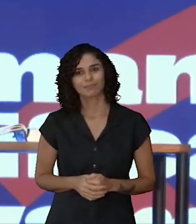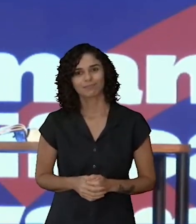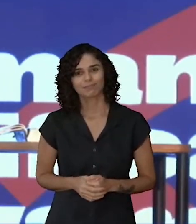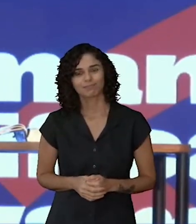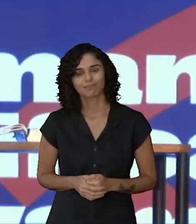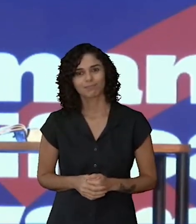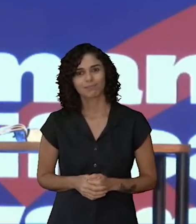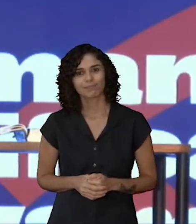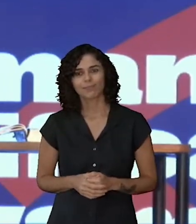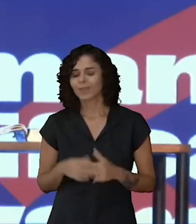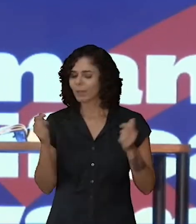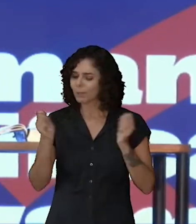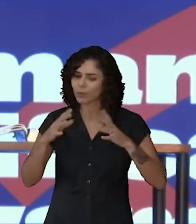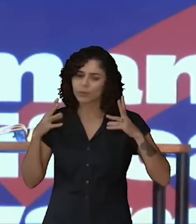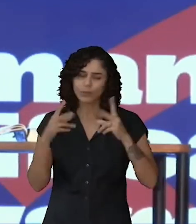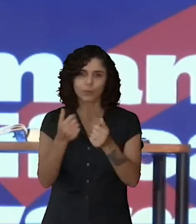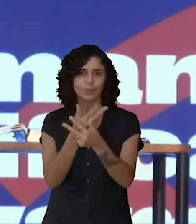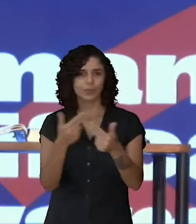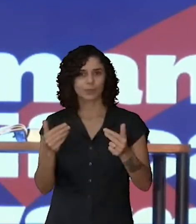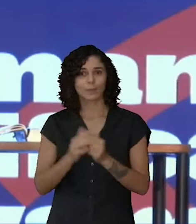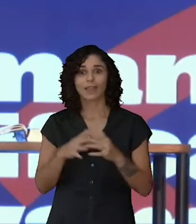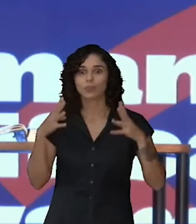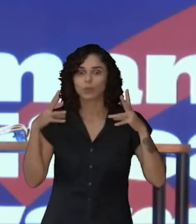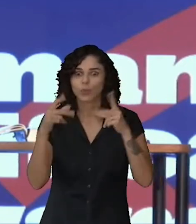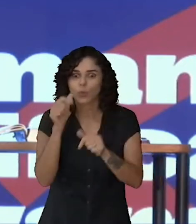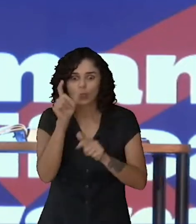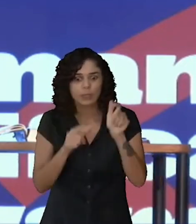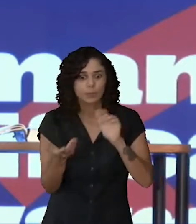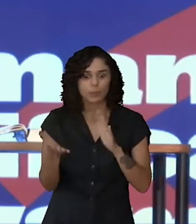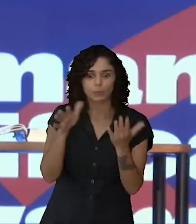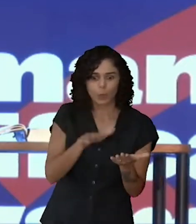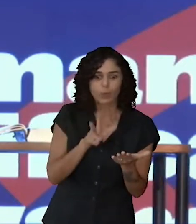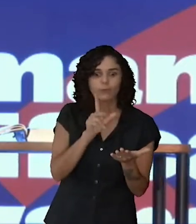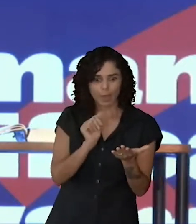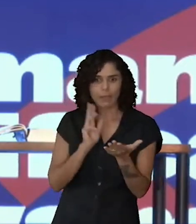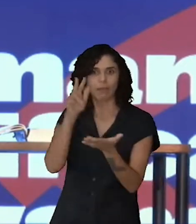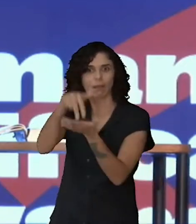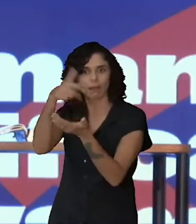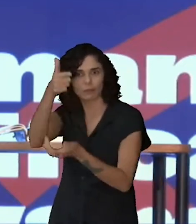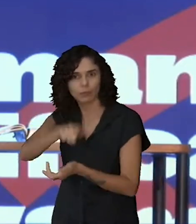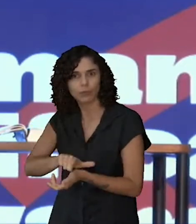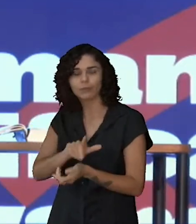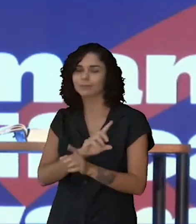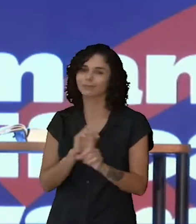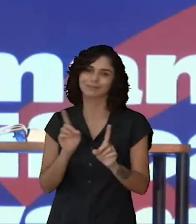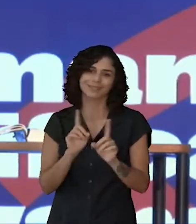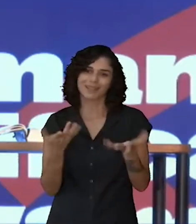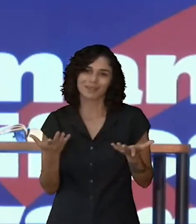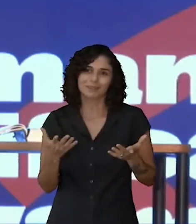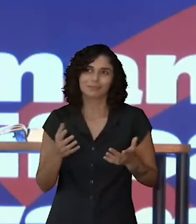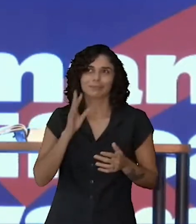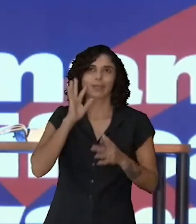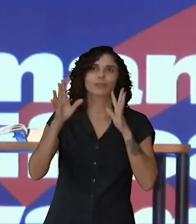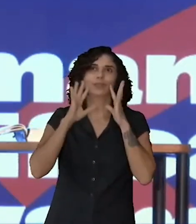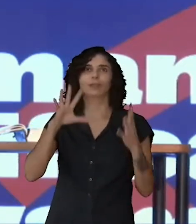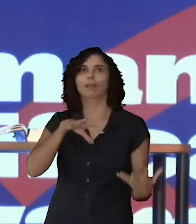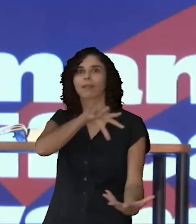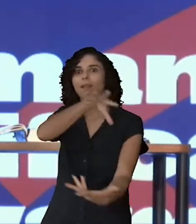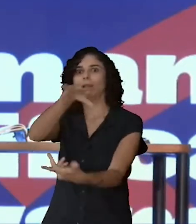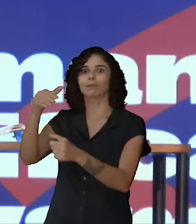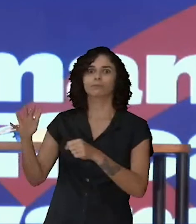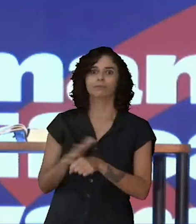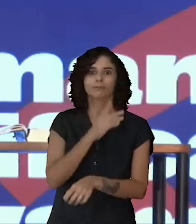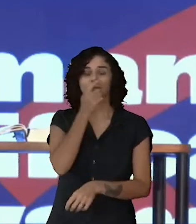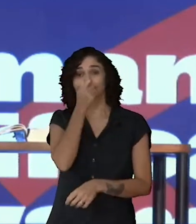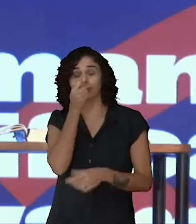É lógico que Ele não ressuscita todos os mortos. Senão teria superpopulação na Terra, a gente nunca ia deixar ninguém embora que a gente ama.